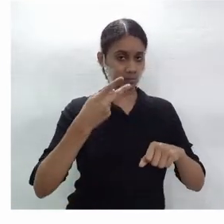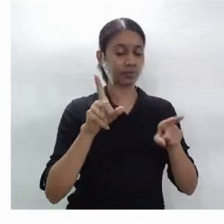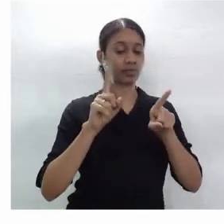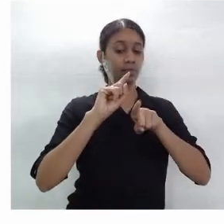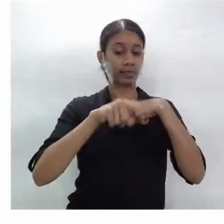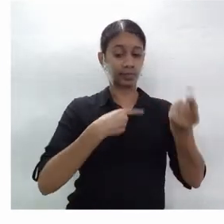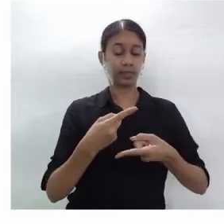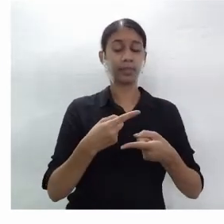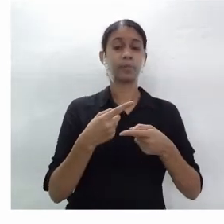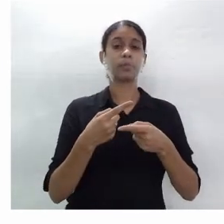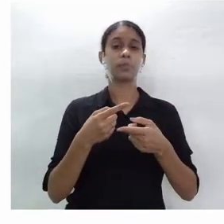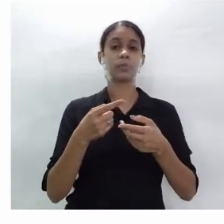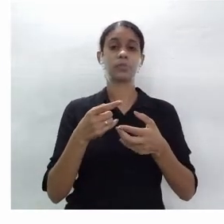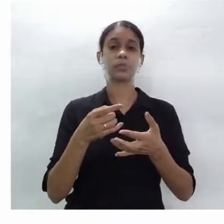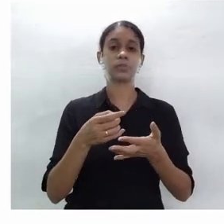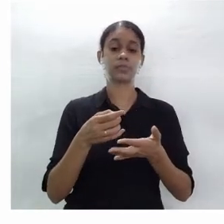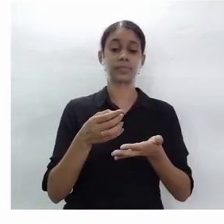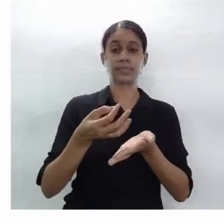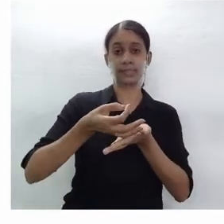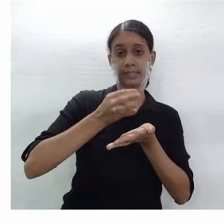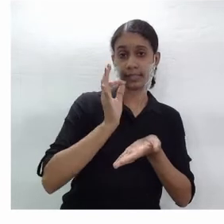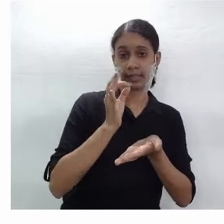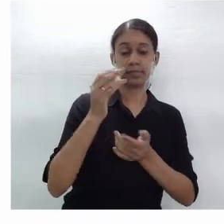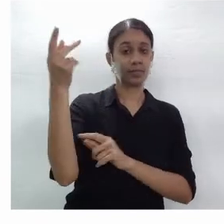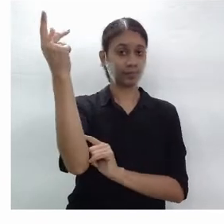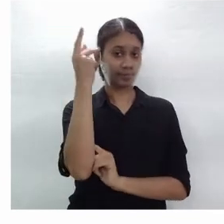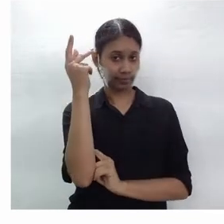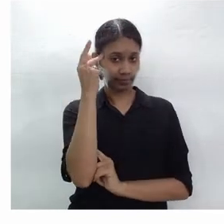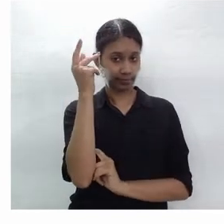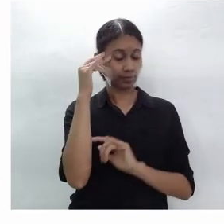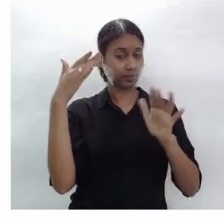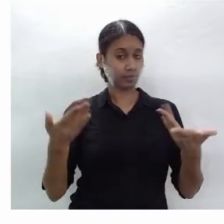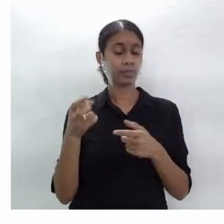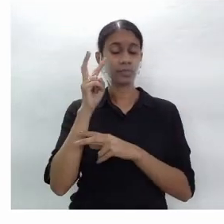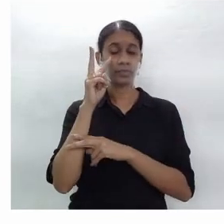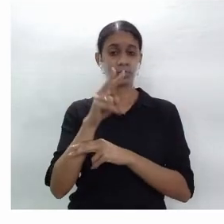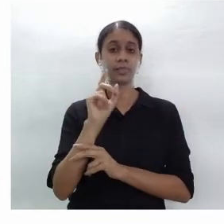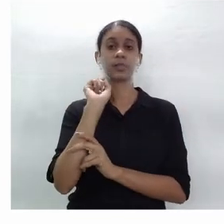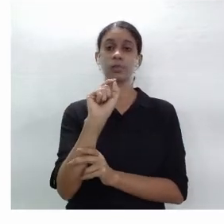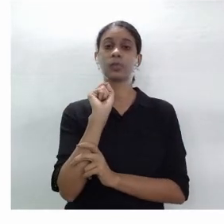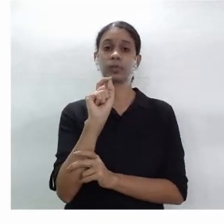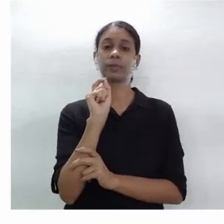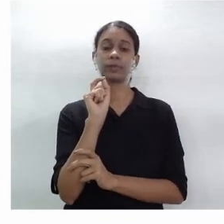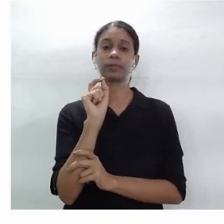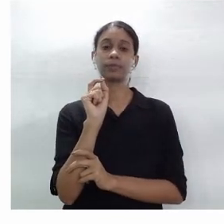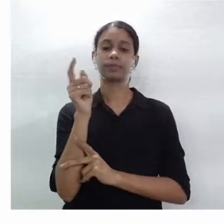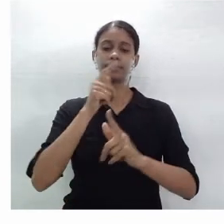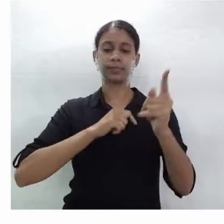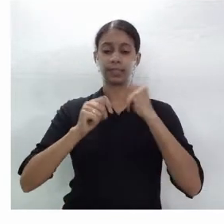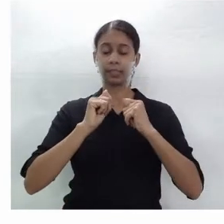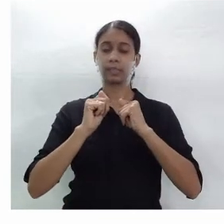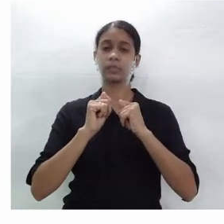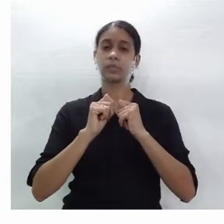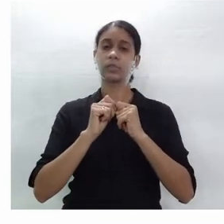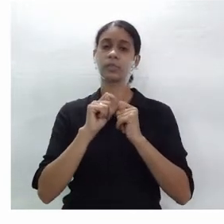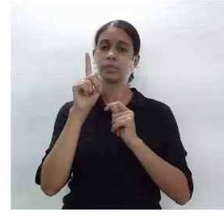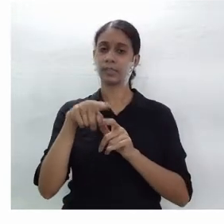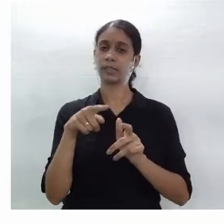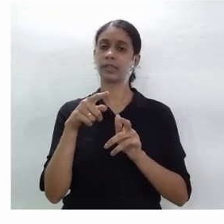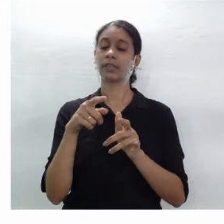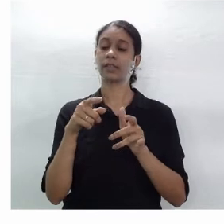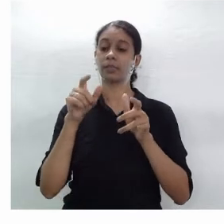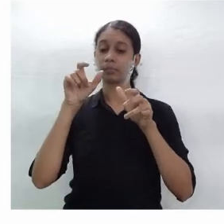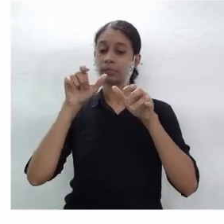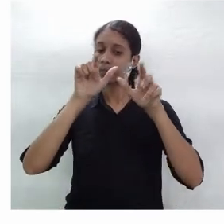do café em São Paulo. Tá? Então você vê aí que a economia é voltada para essa